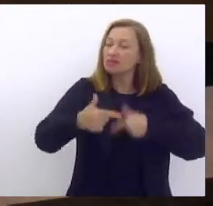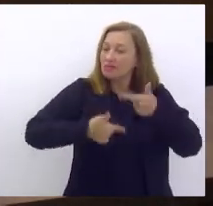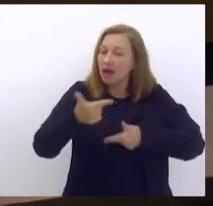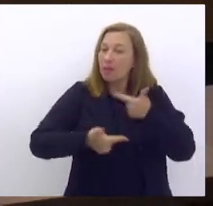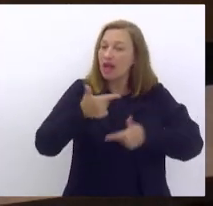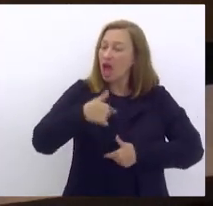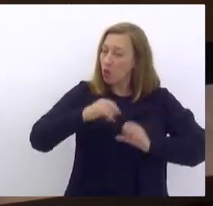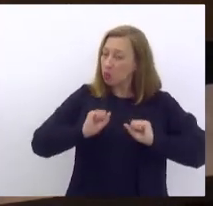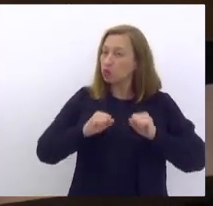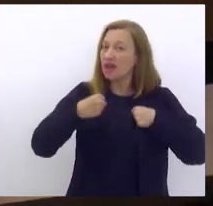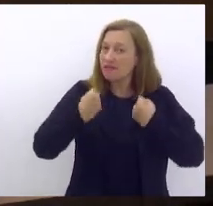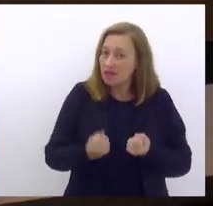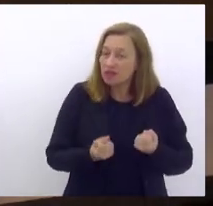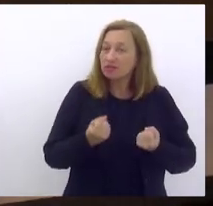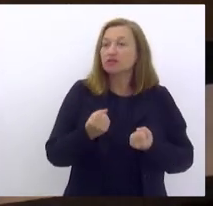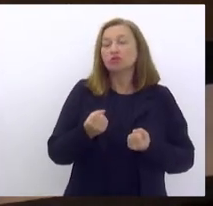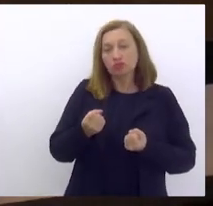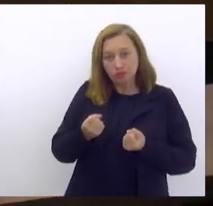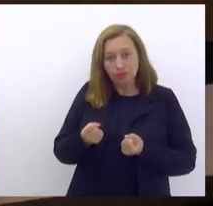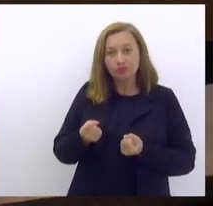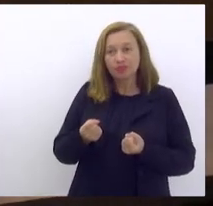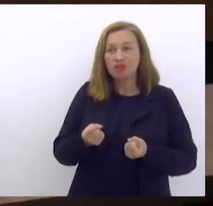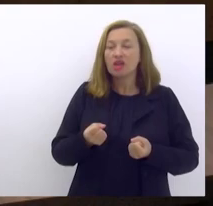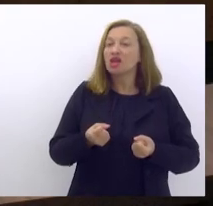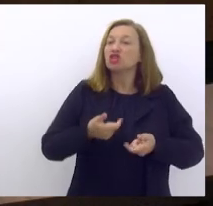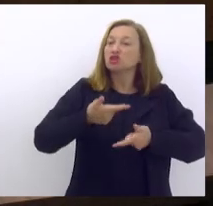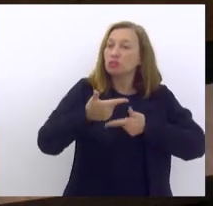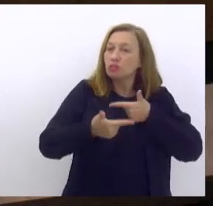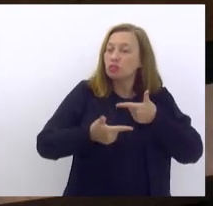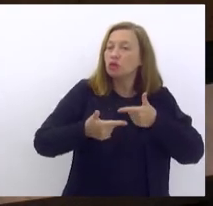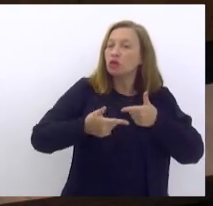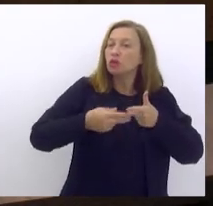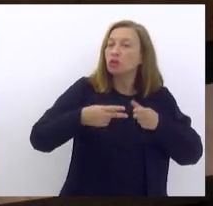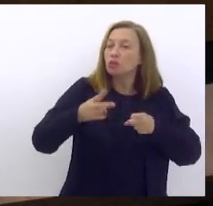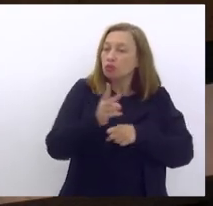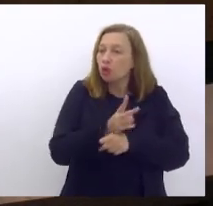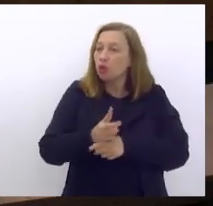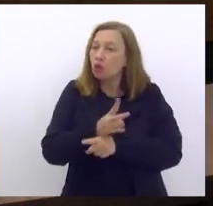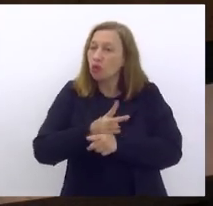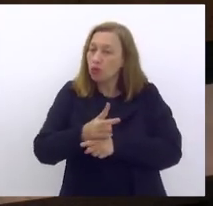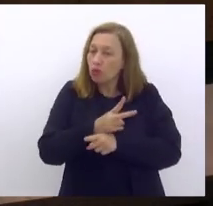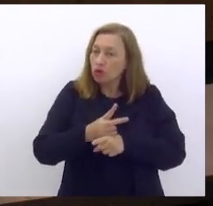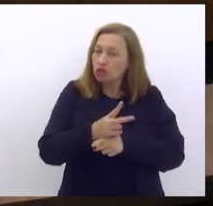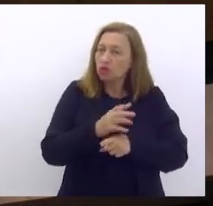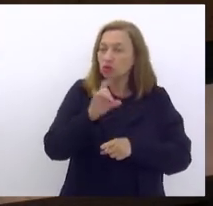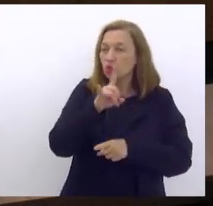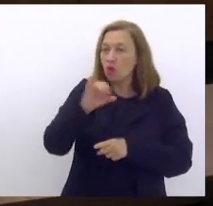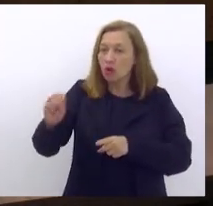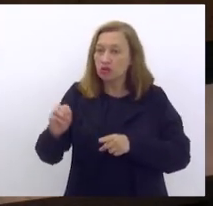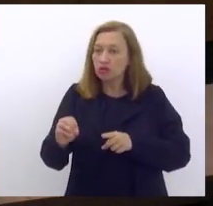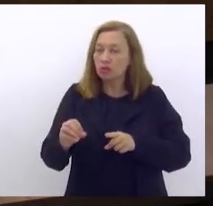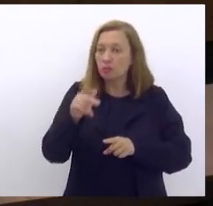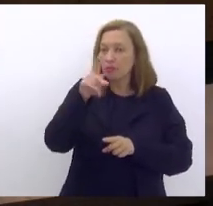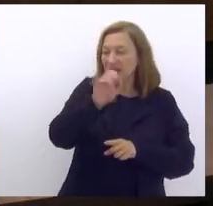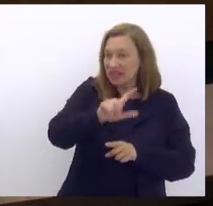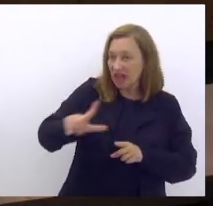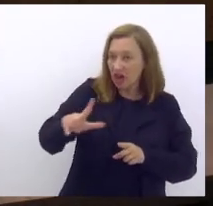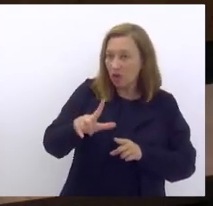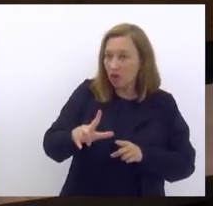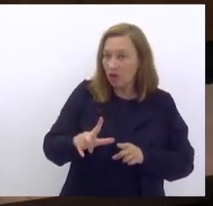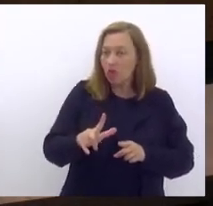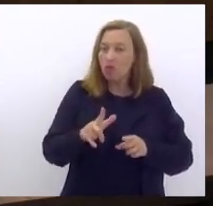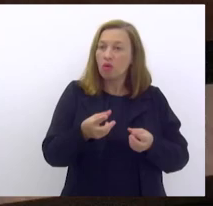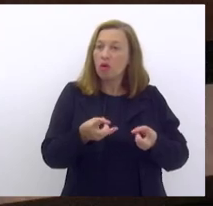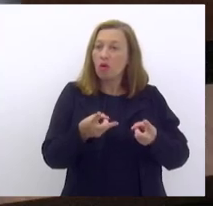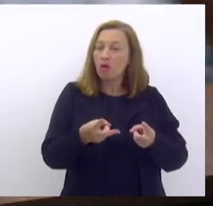que defende isso, né, para que a gente busque, nos termos do Código de Processo Penal, a identificação